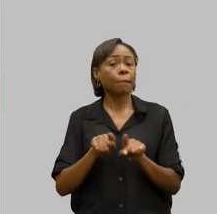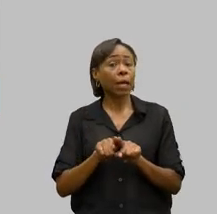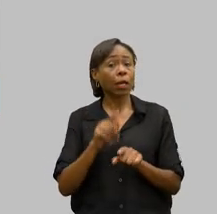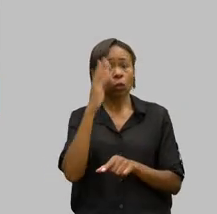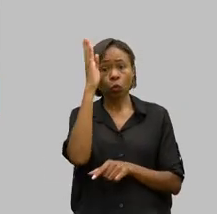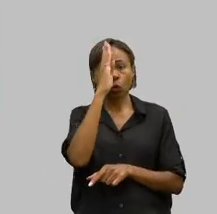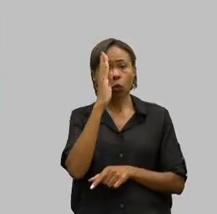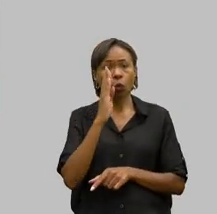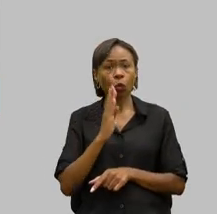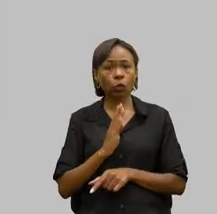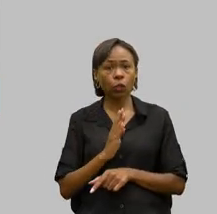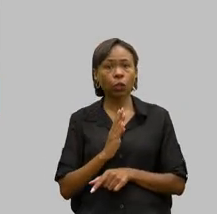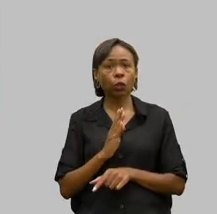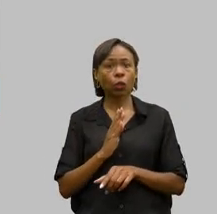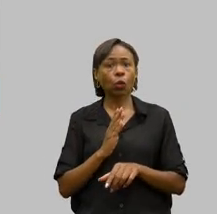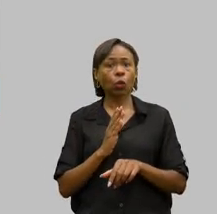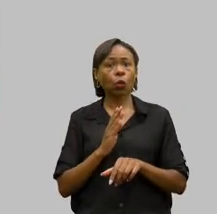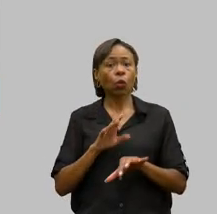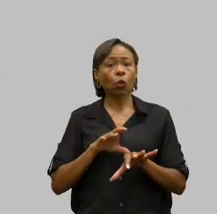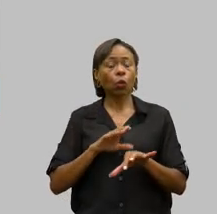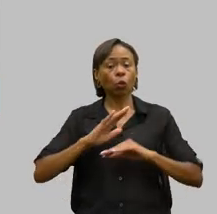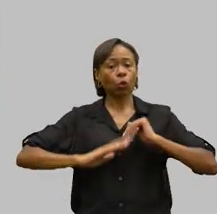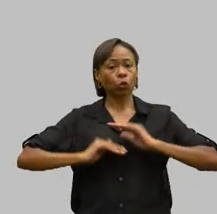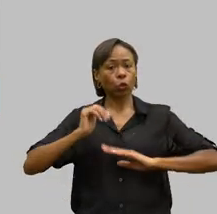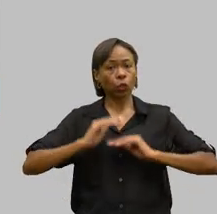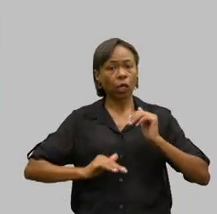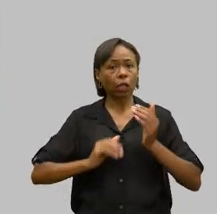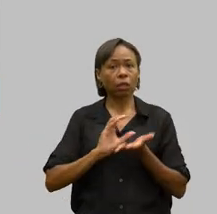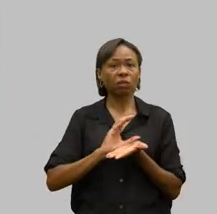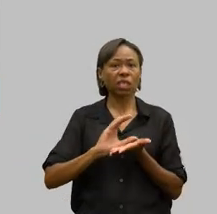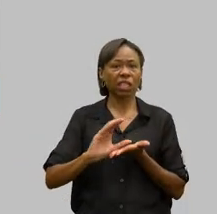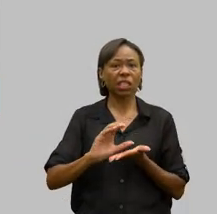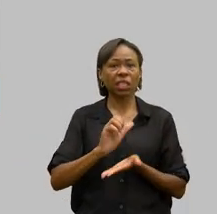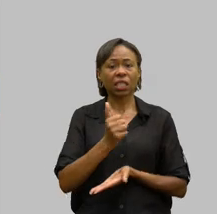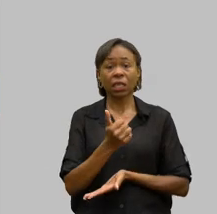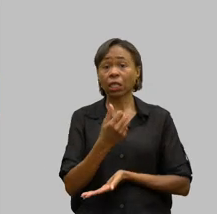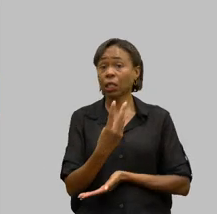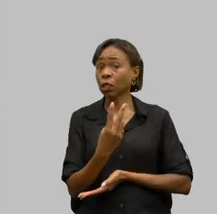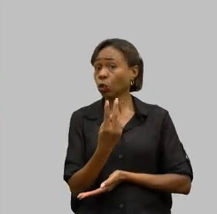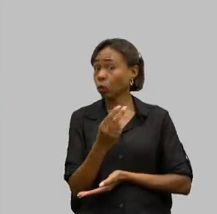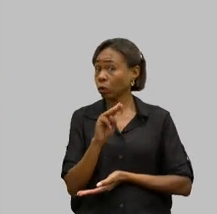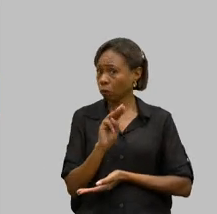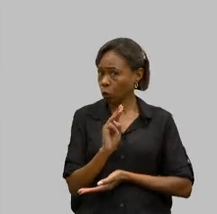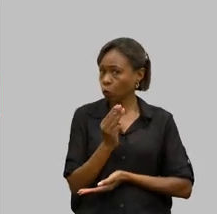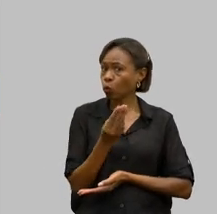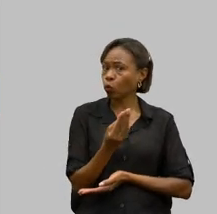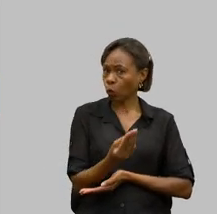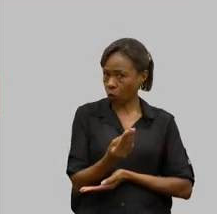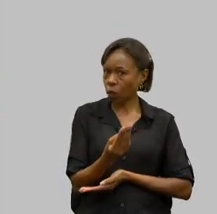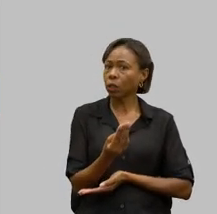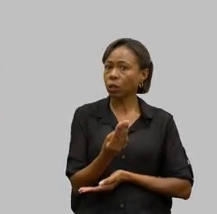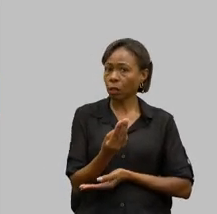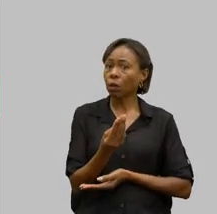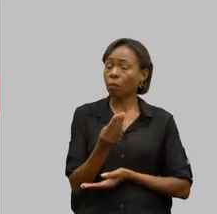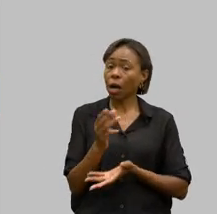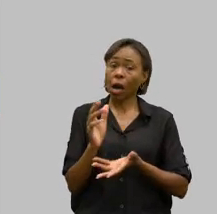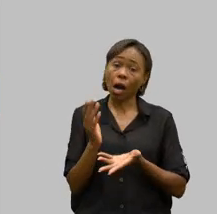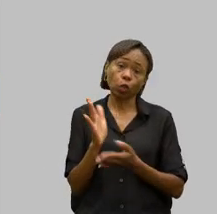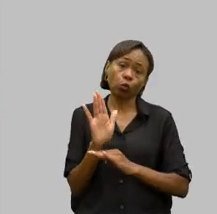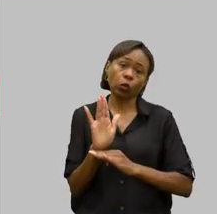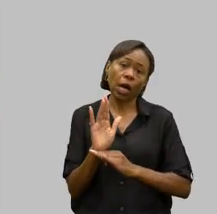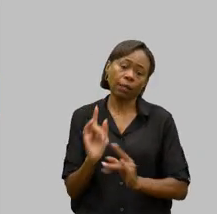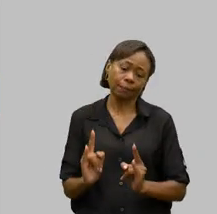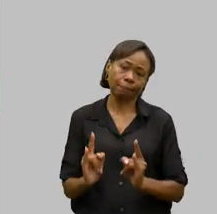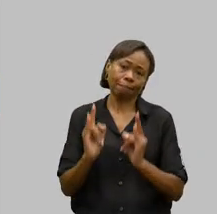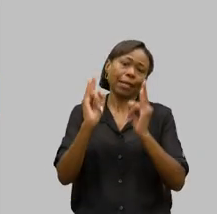profissionalizado, com investimento de 32 milhões via Unimontes para recuperar aqueles prédios do Brasil profissionalizado que estão há muito